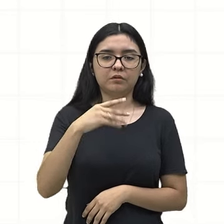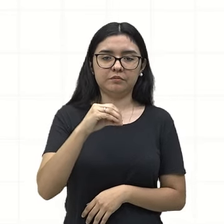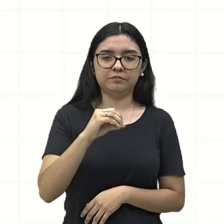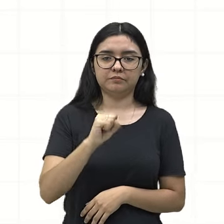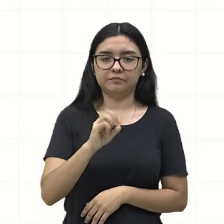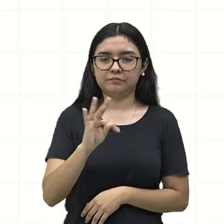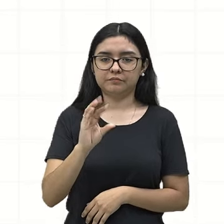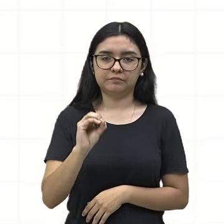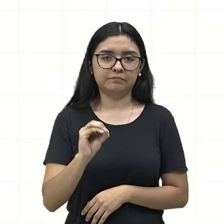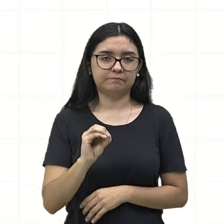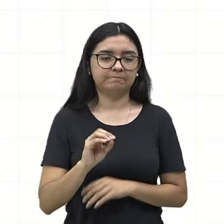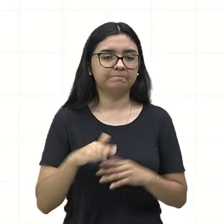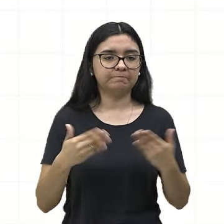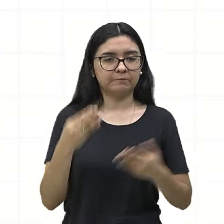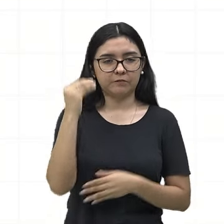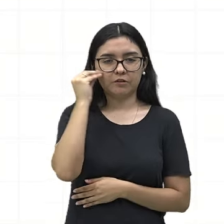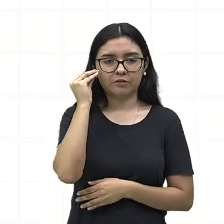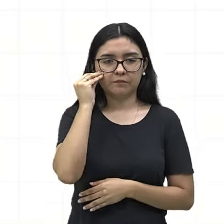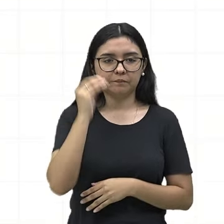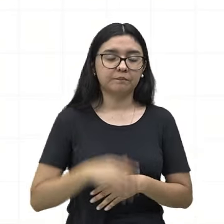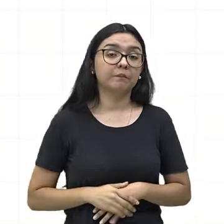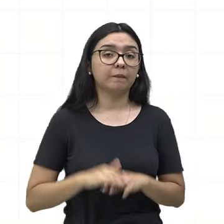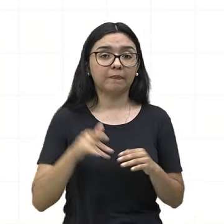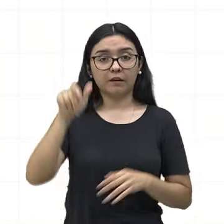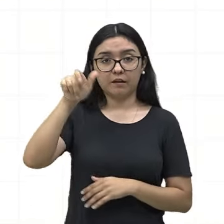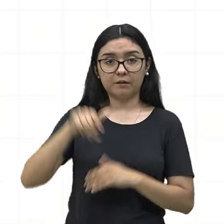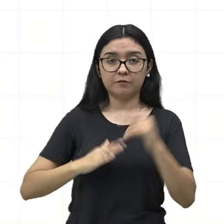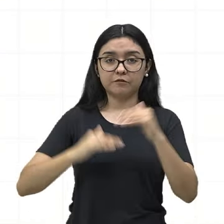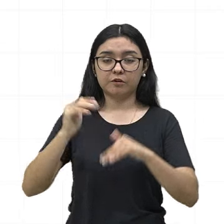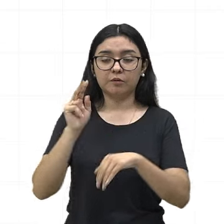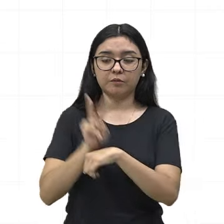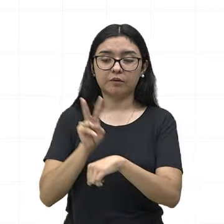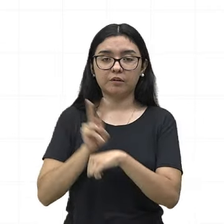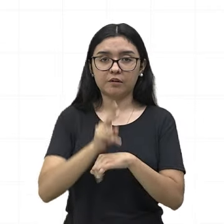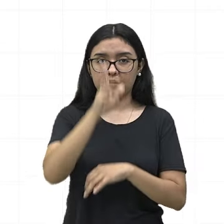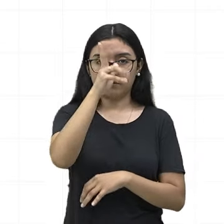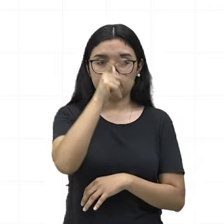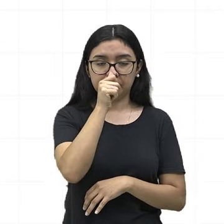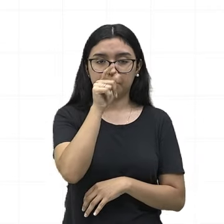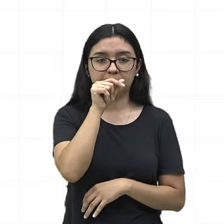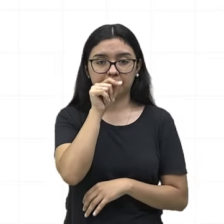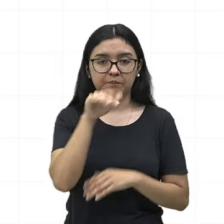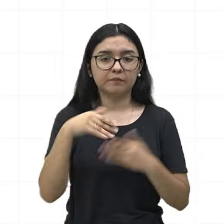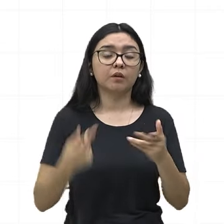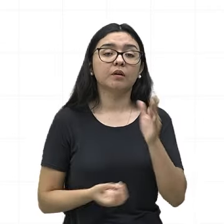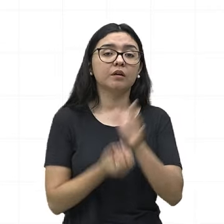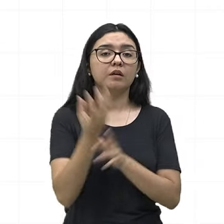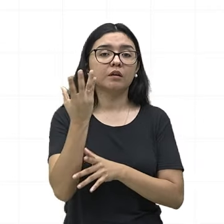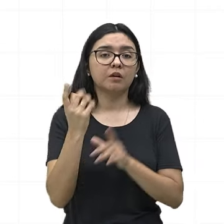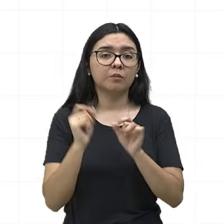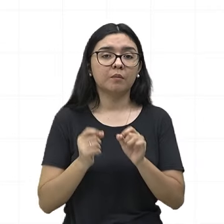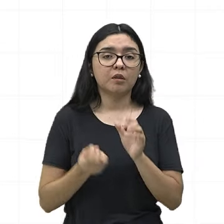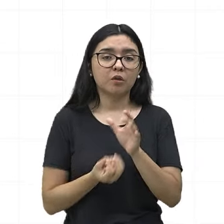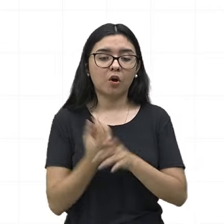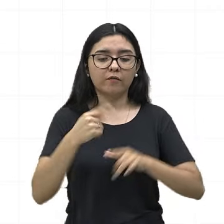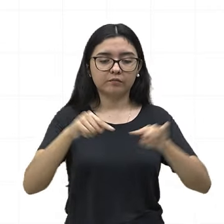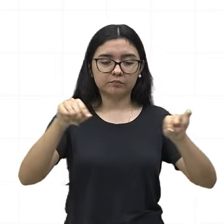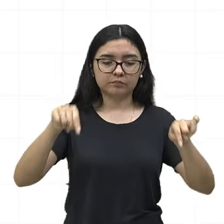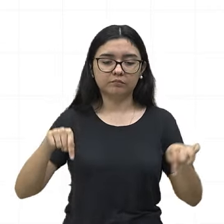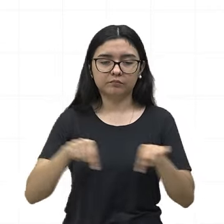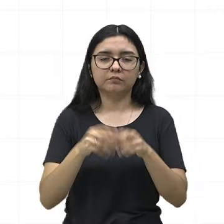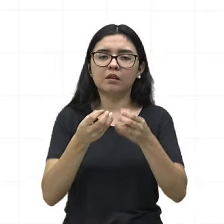ó. O avicultor também está inventando uma nova bandeja de ovos. Olha só,